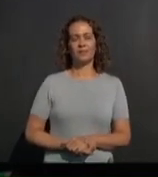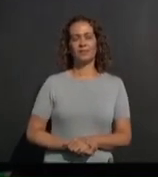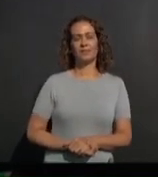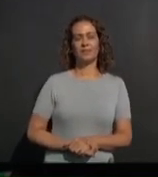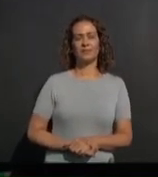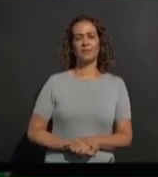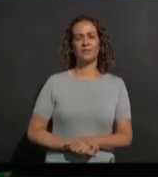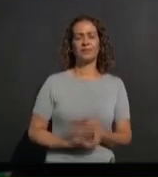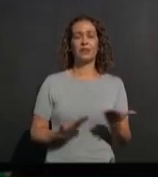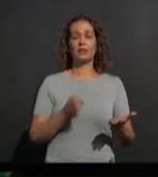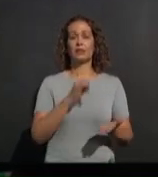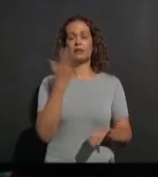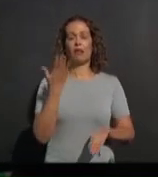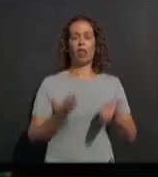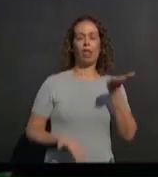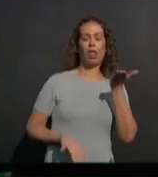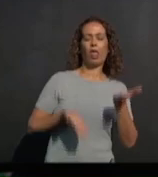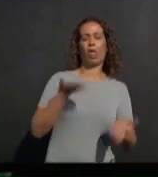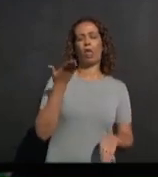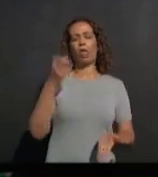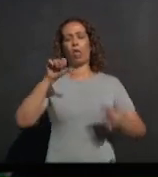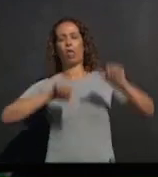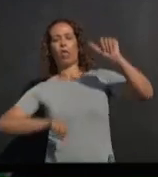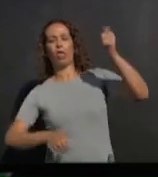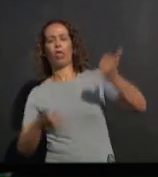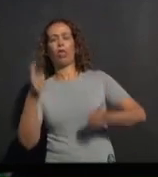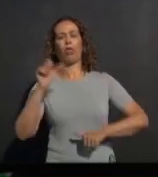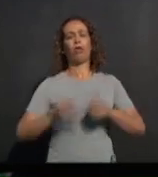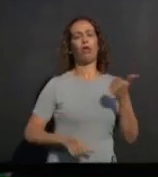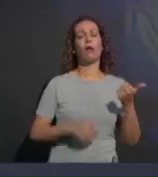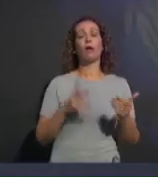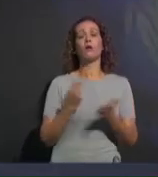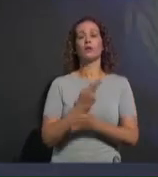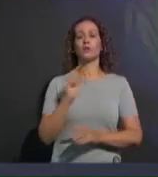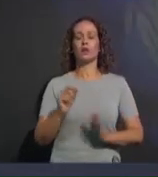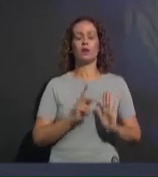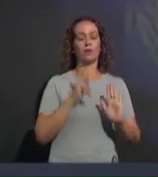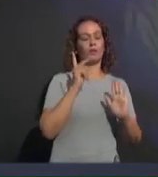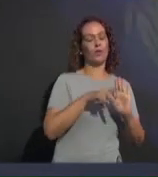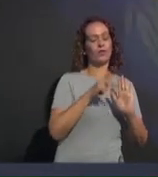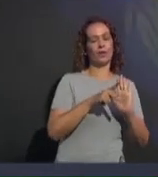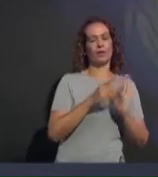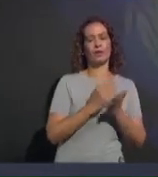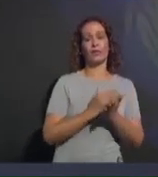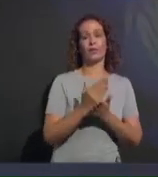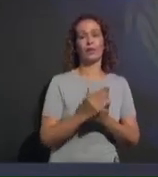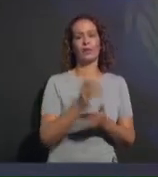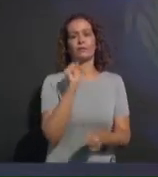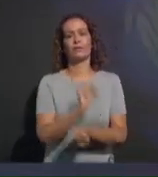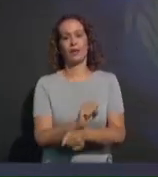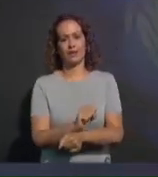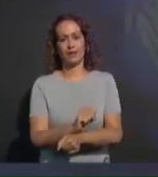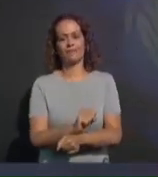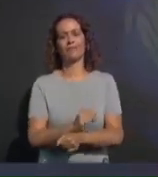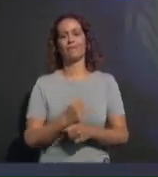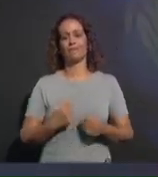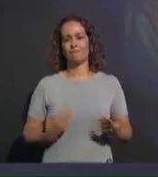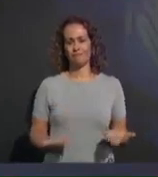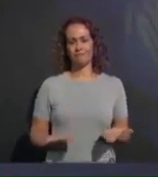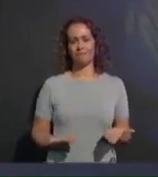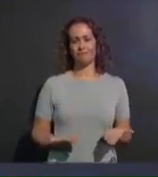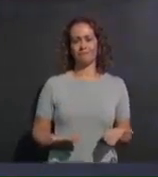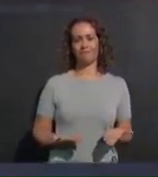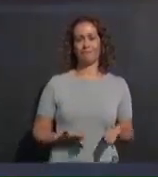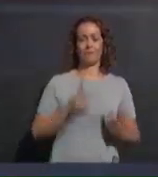O que o desequilíbrio faz, gente? Olha para cá. Três coisas que ele traz. Projetos que começam e não terminam. Projetos que começam e